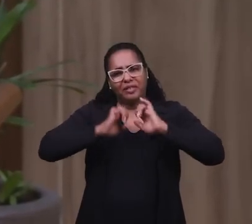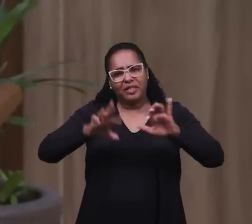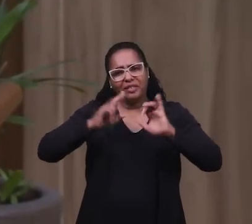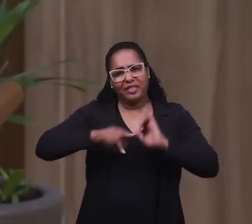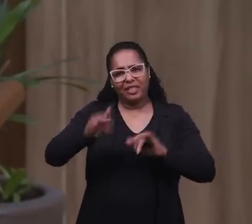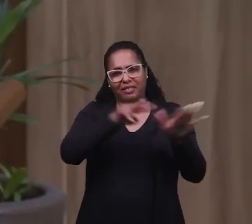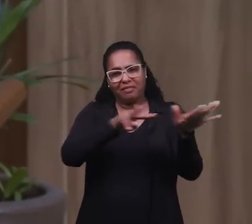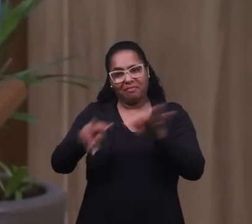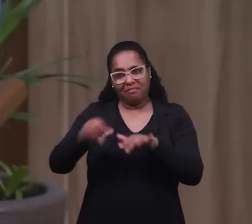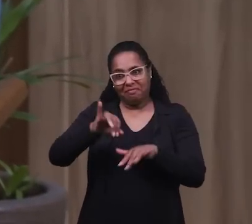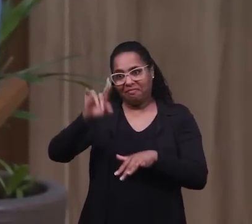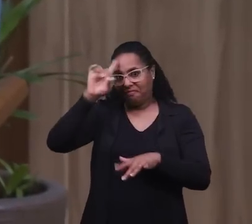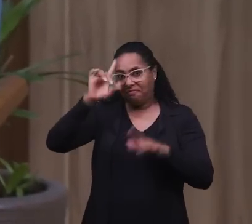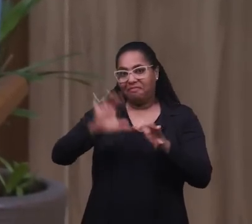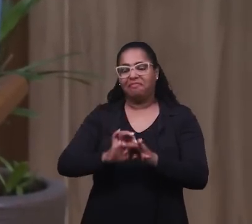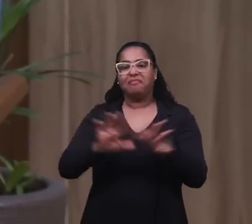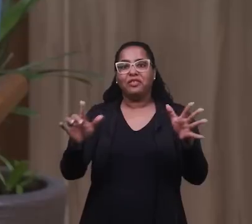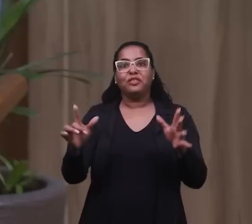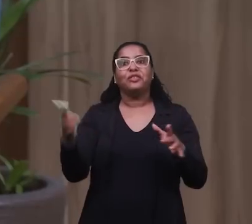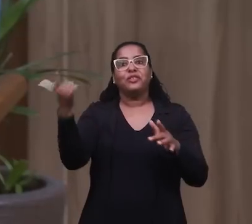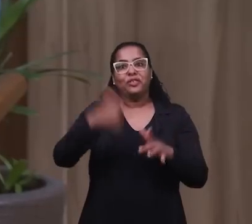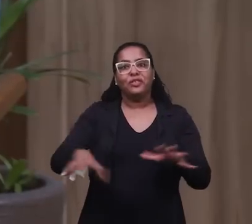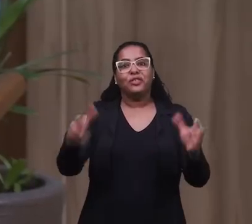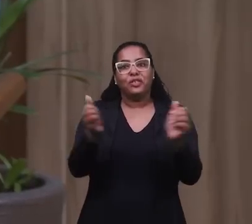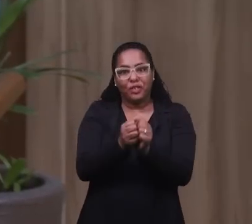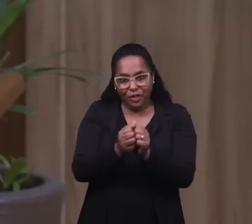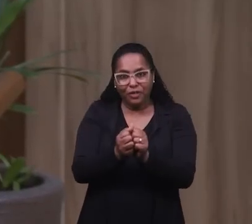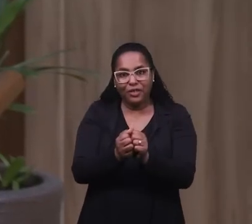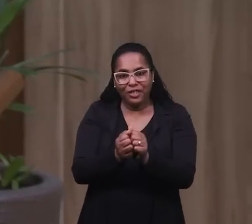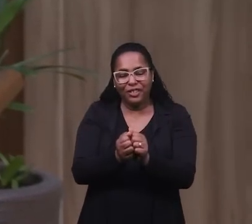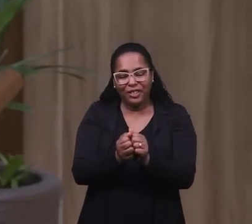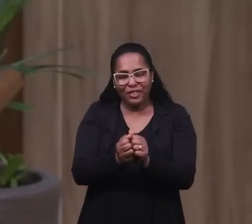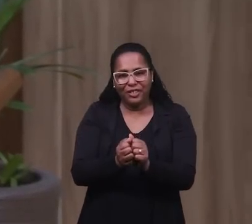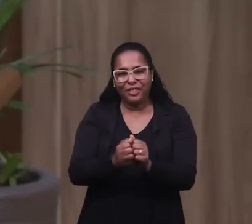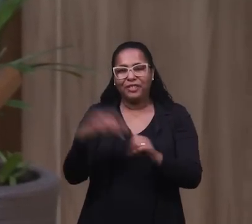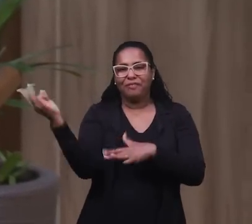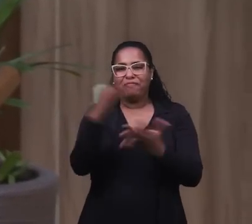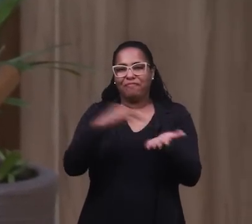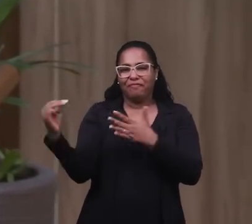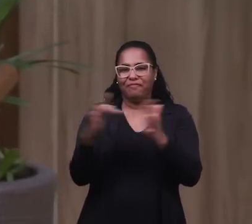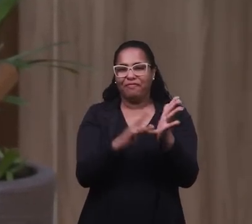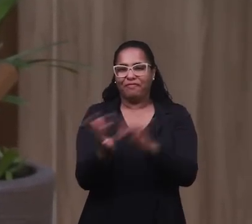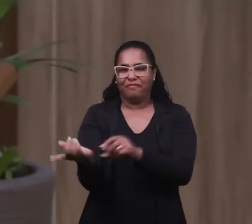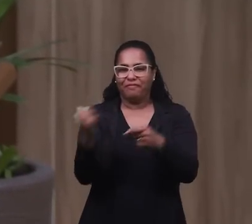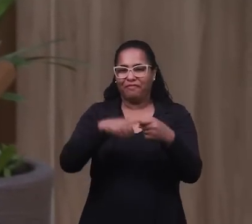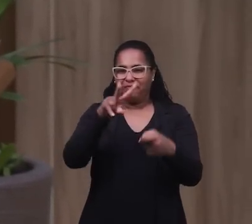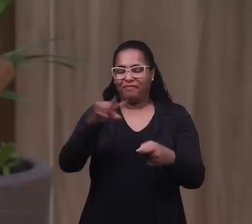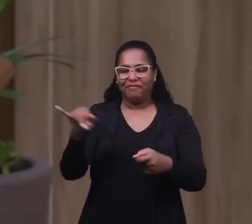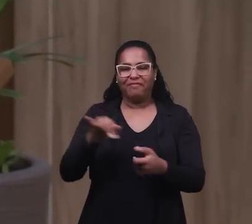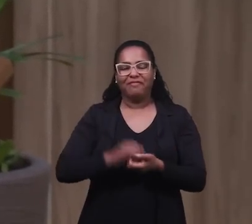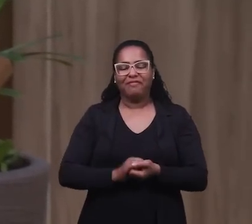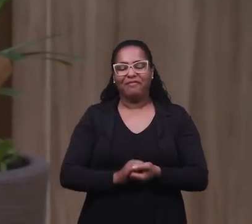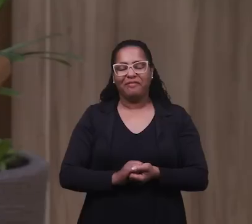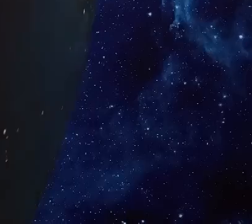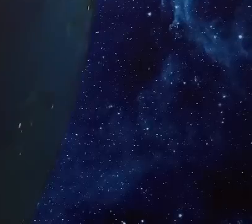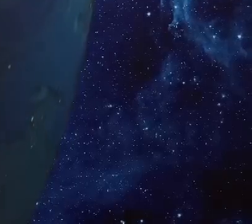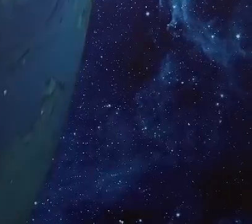Na semana que vem, se o Senhor permitir, estaremos juntos aqui, mais uma vez. Maranata, o Senhor Jesus